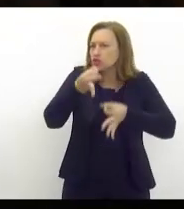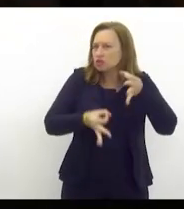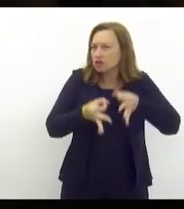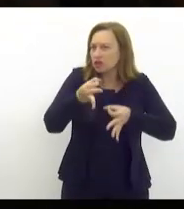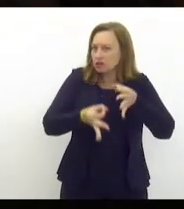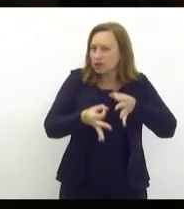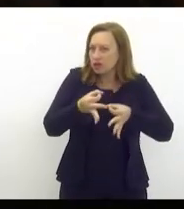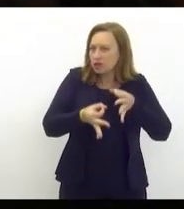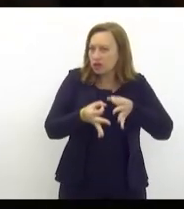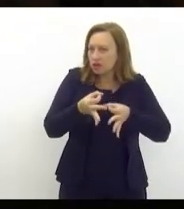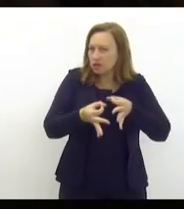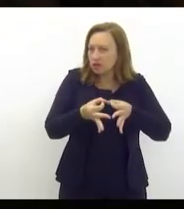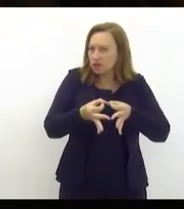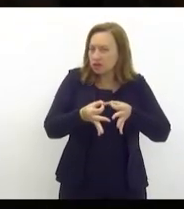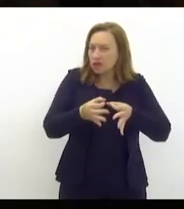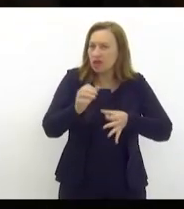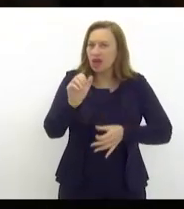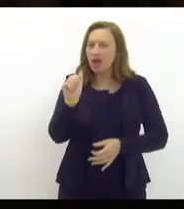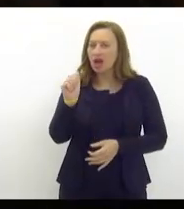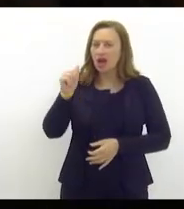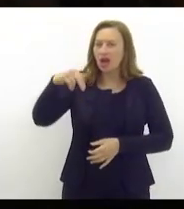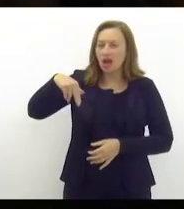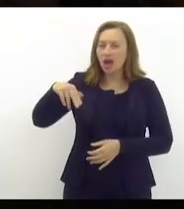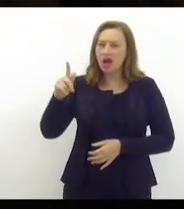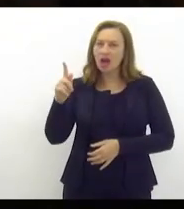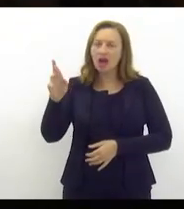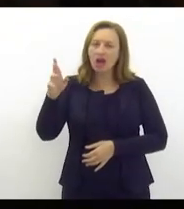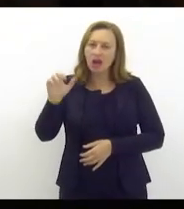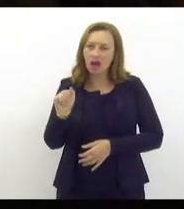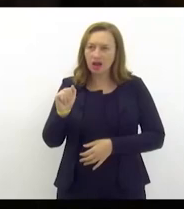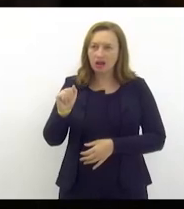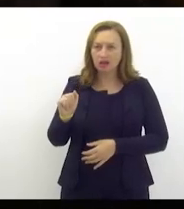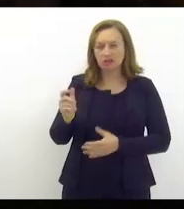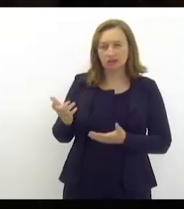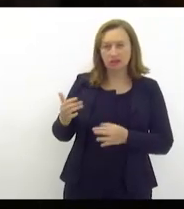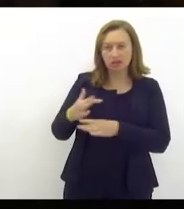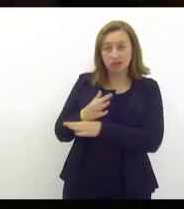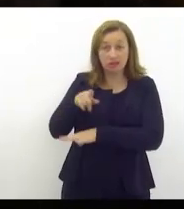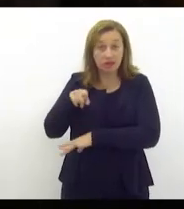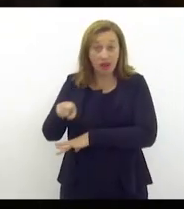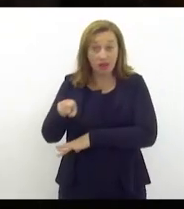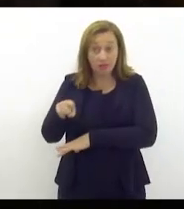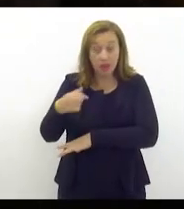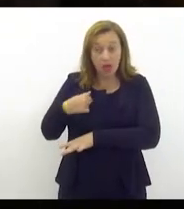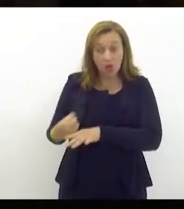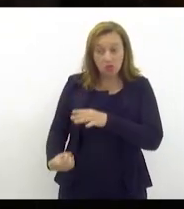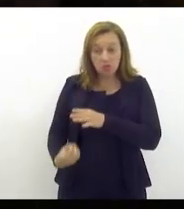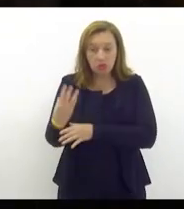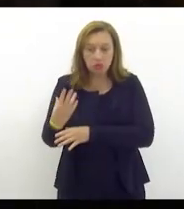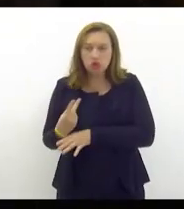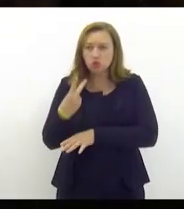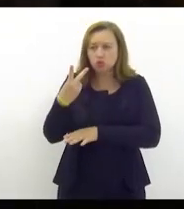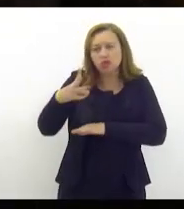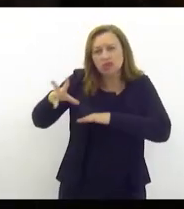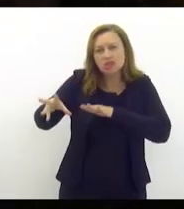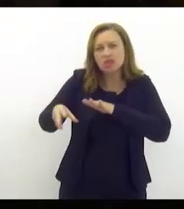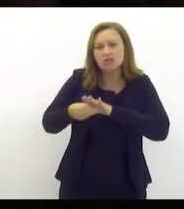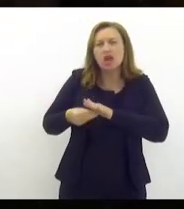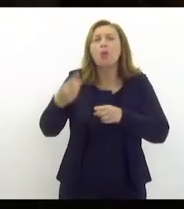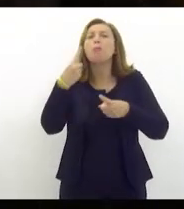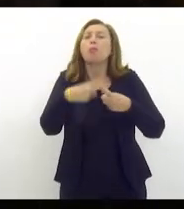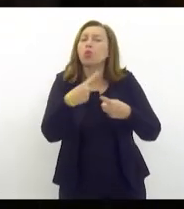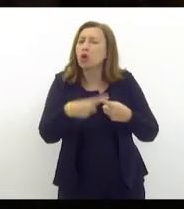Reis. É de total competência. Eu produzi duas emendas, porque